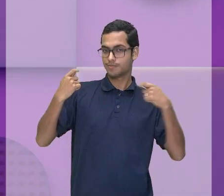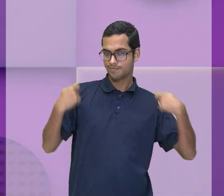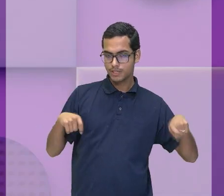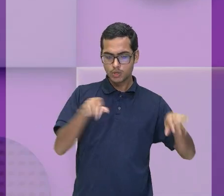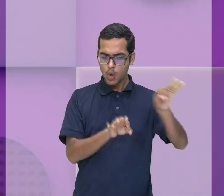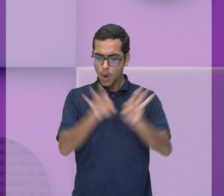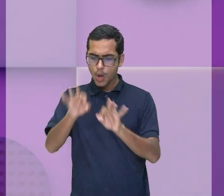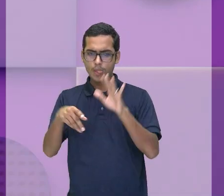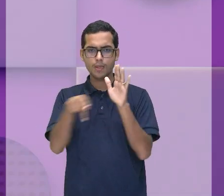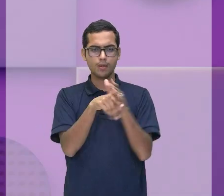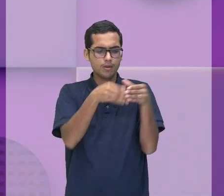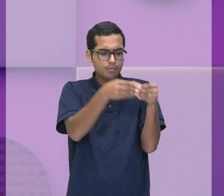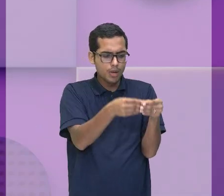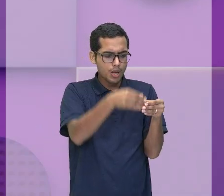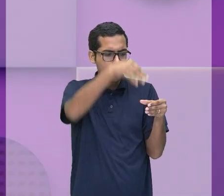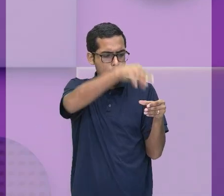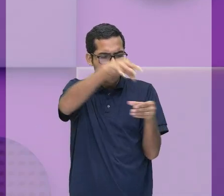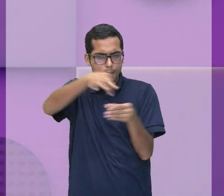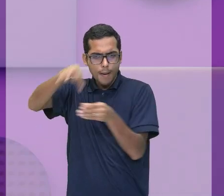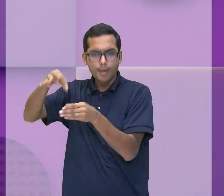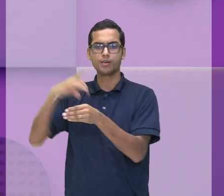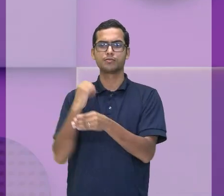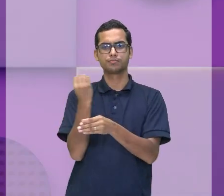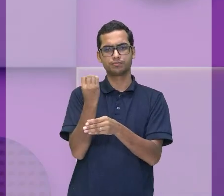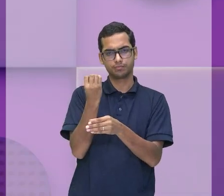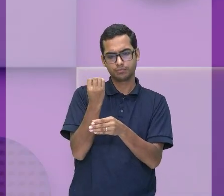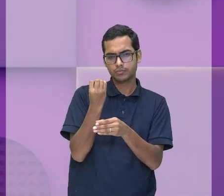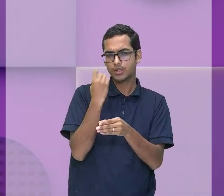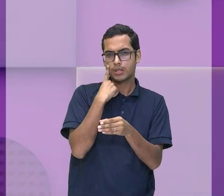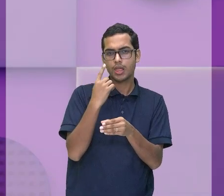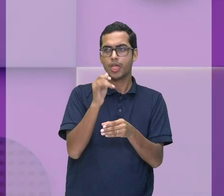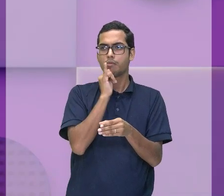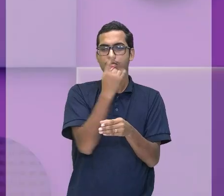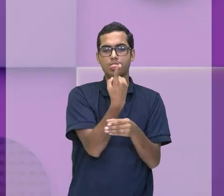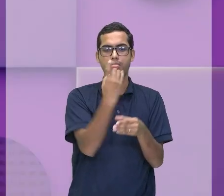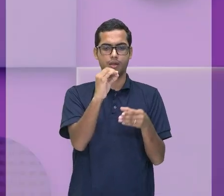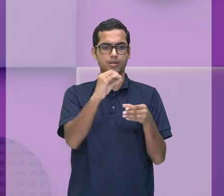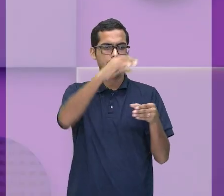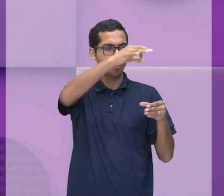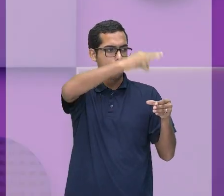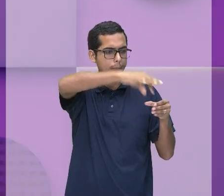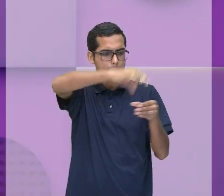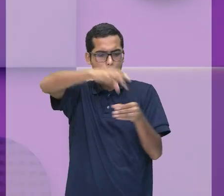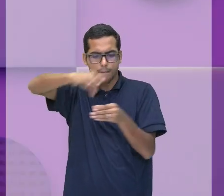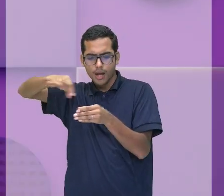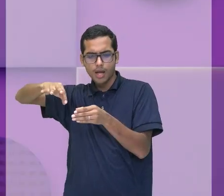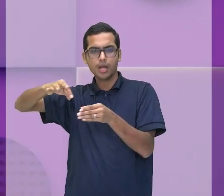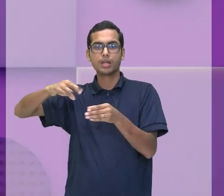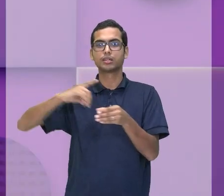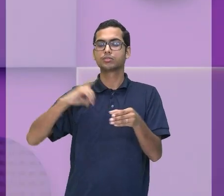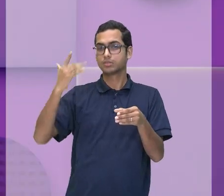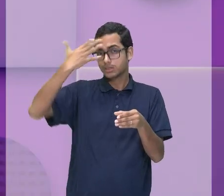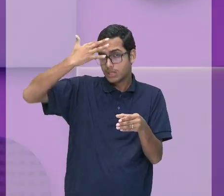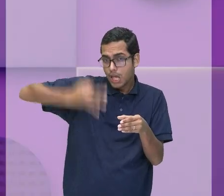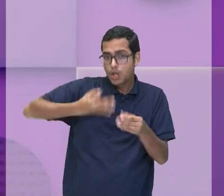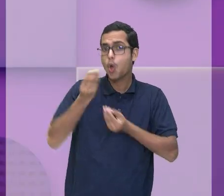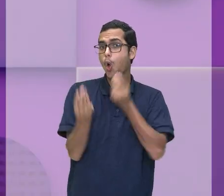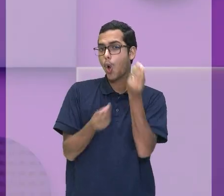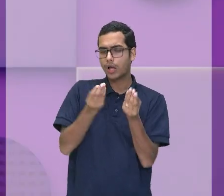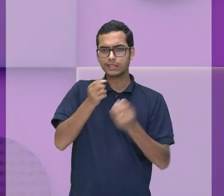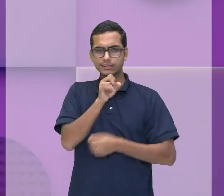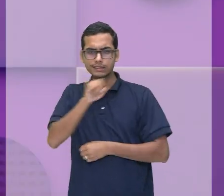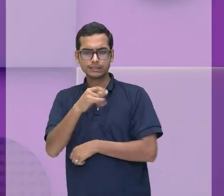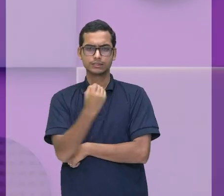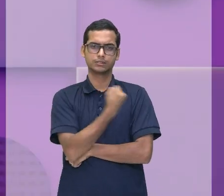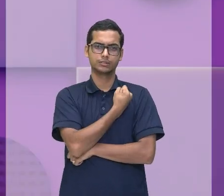pacotinhos, tá? Imagina que você queira dividir em pacotinhos de 10, né? Só vai dar certinho se 10 for um